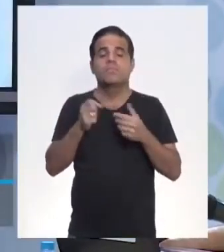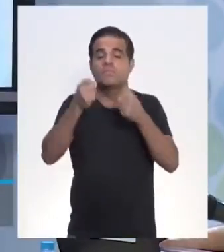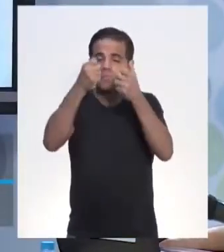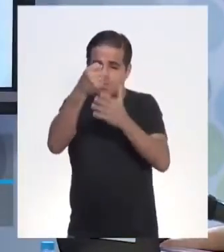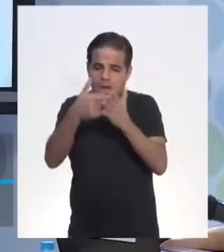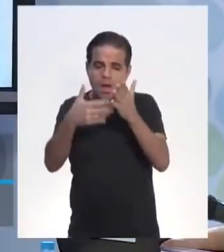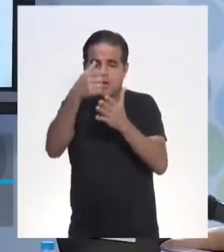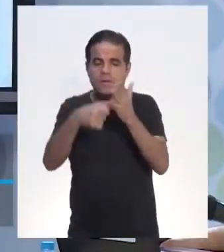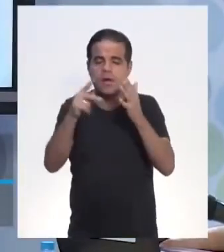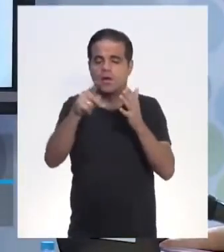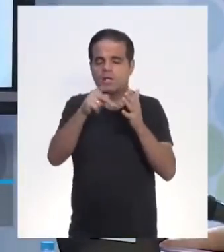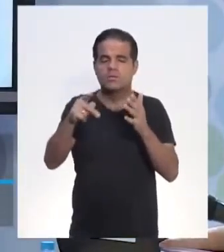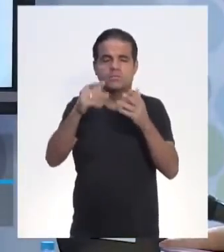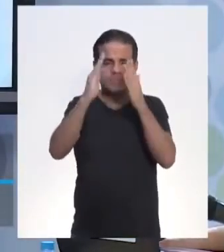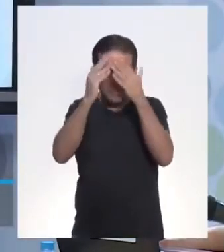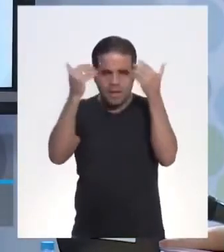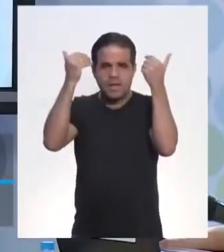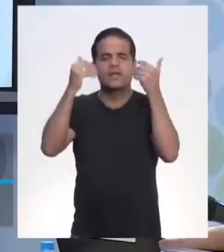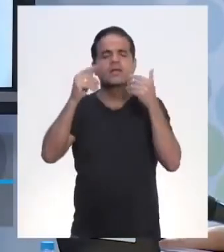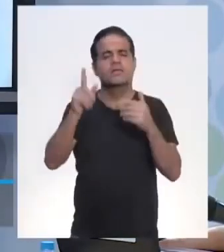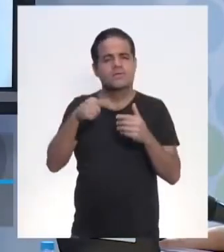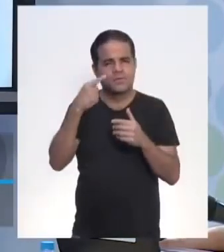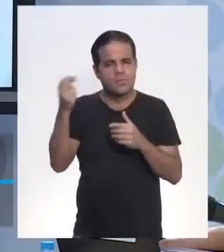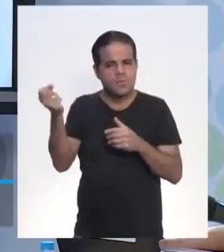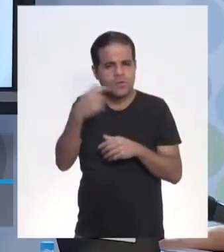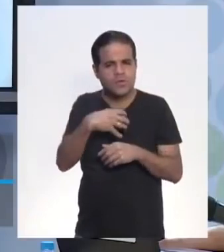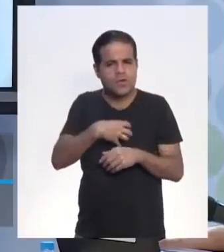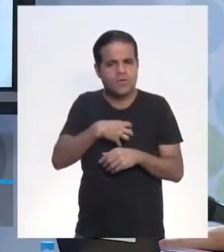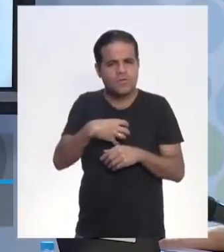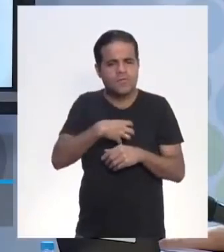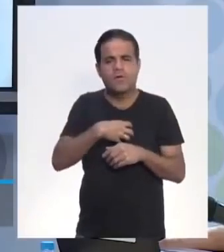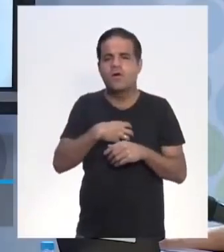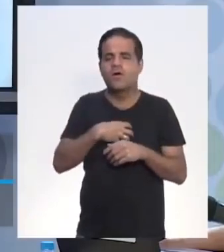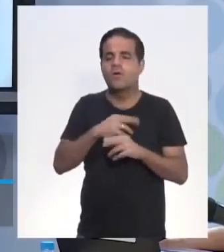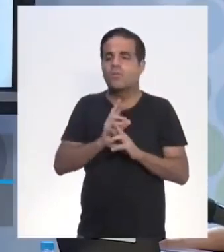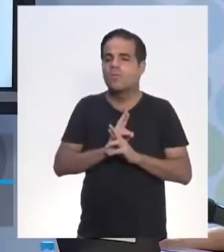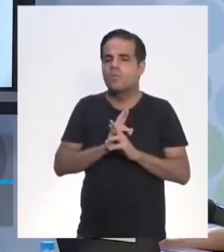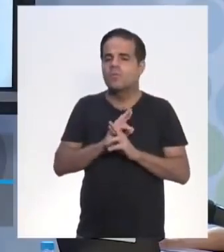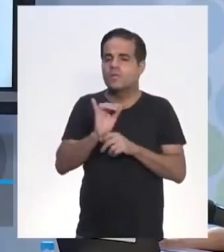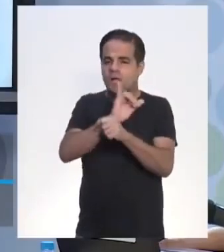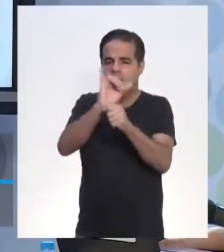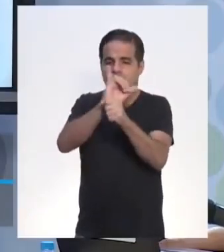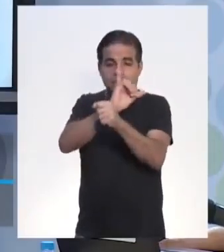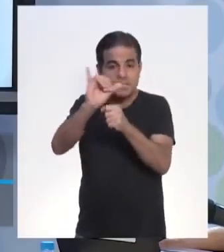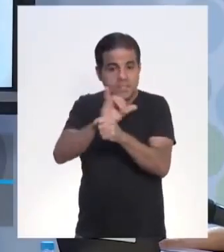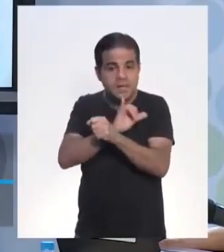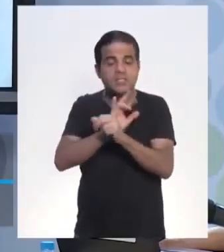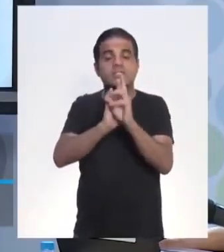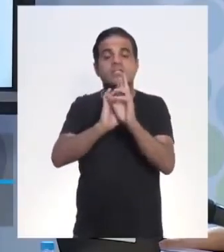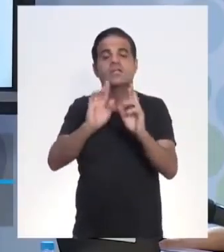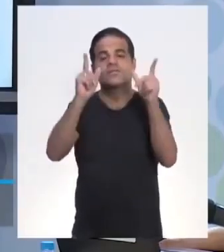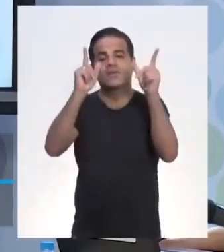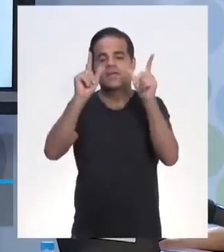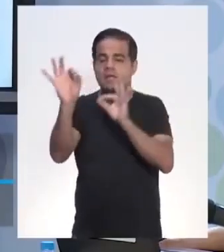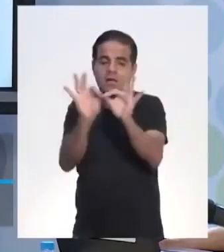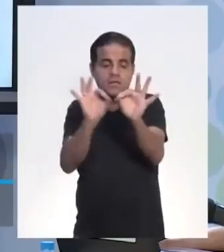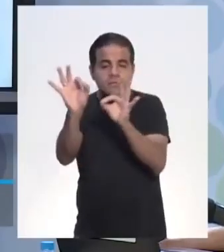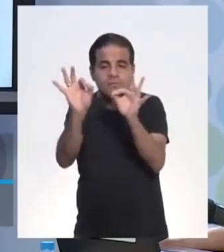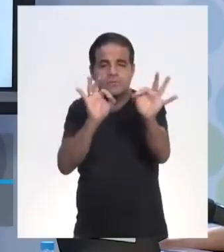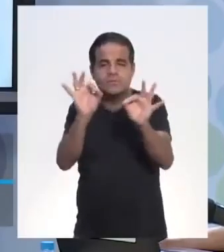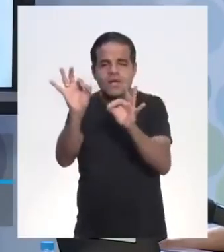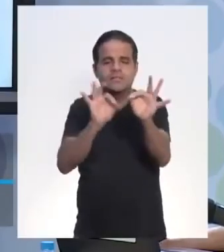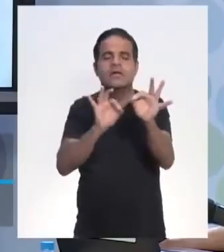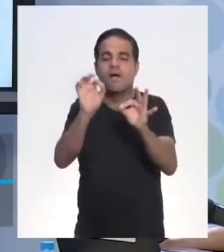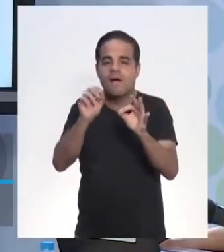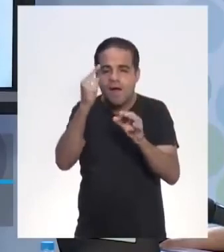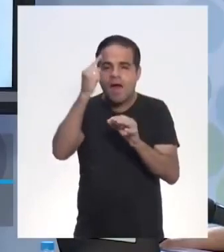pela descrição do Professor Jonas perceberam que essa é uma nova forma ou uma diferença estratégia é diferente é de resolução